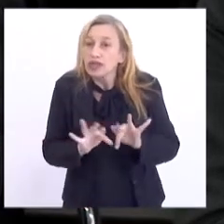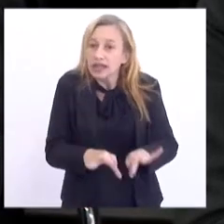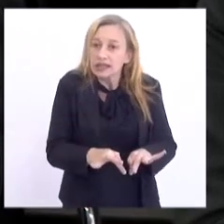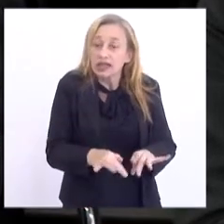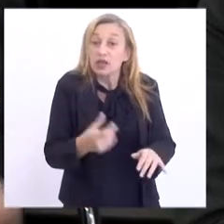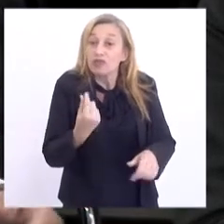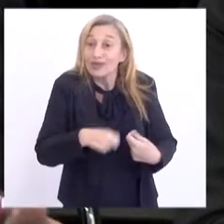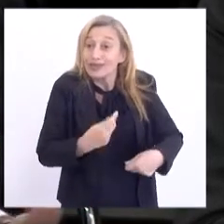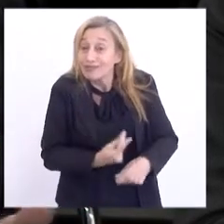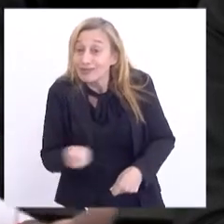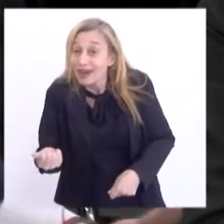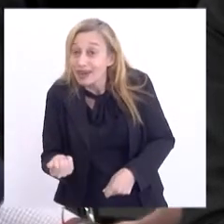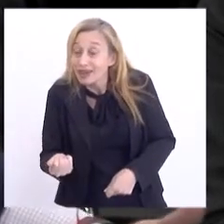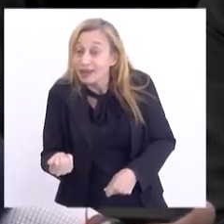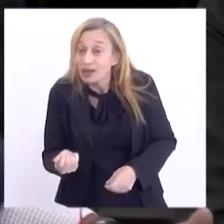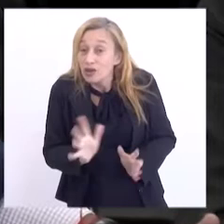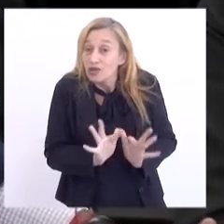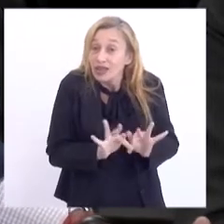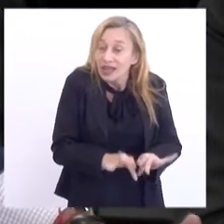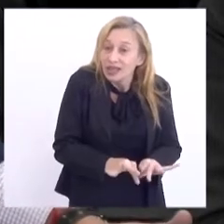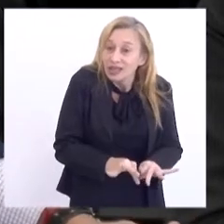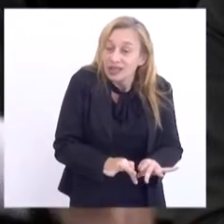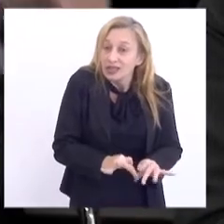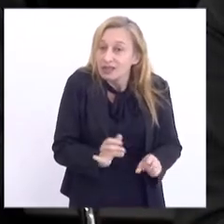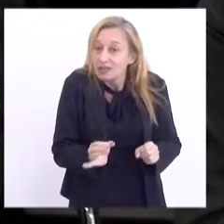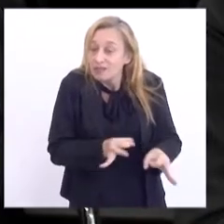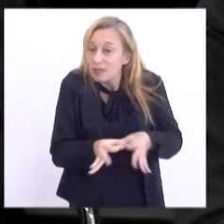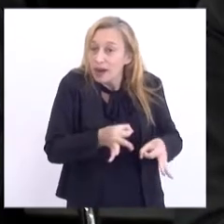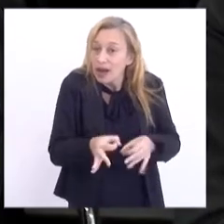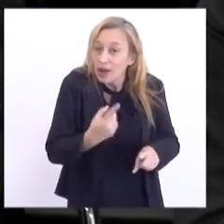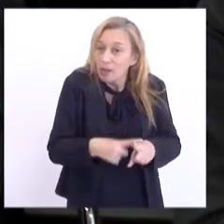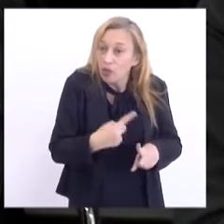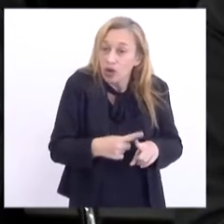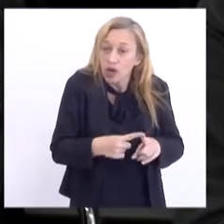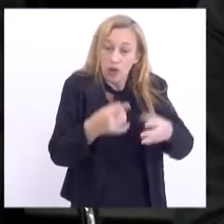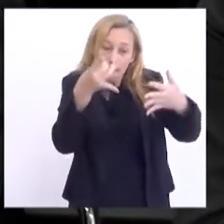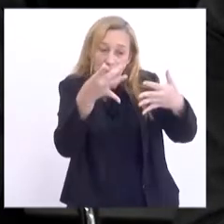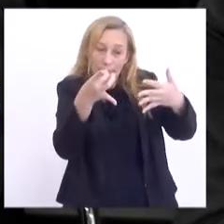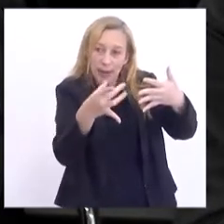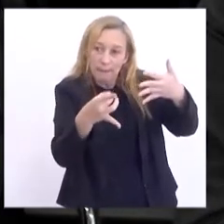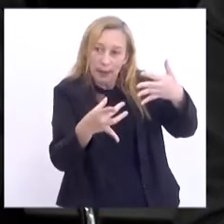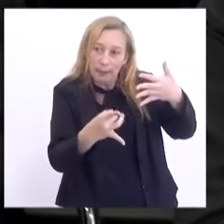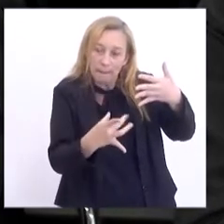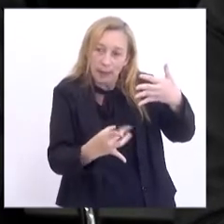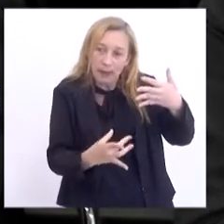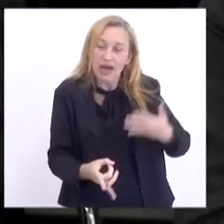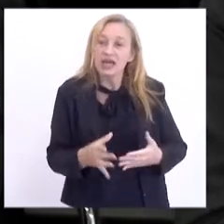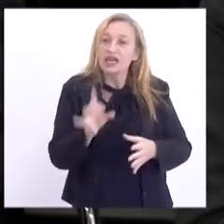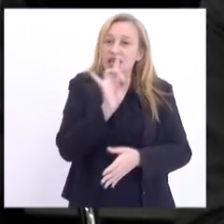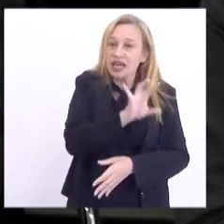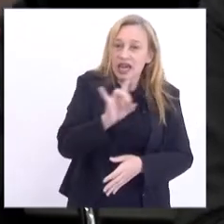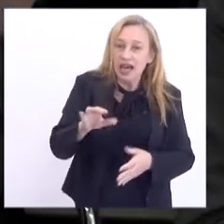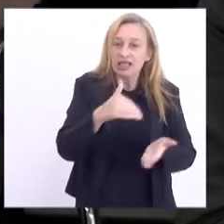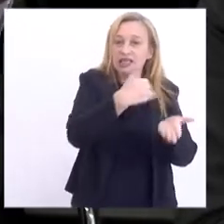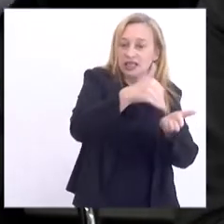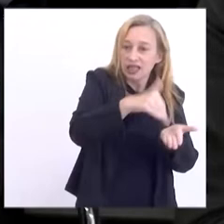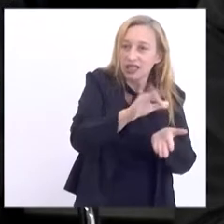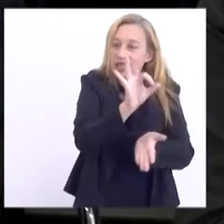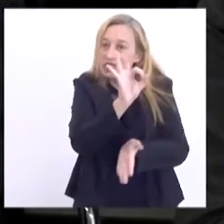por isso que eu preciso sair eu tô terminando de montar porque eu fui linha por linha e com cada secretaria